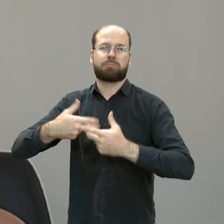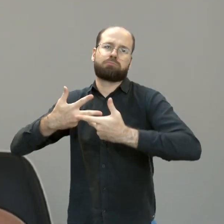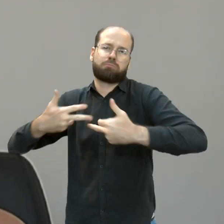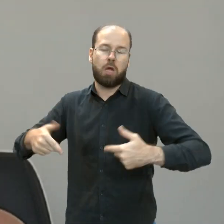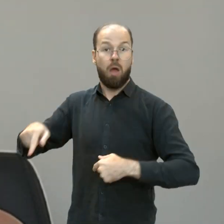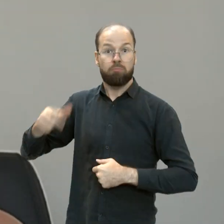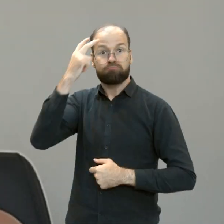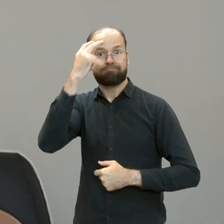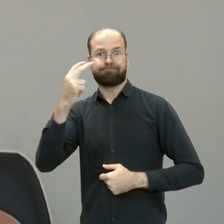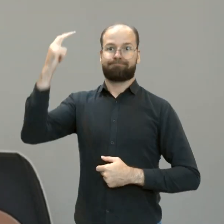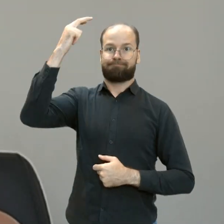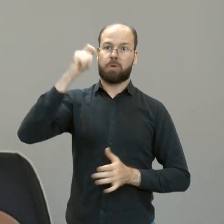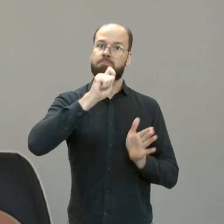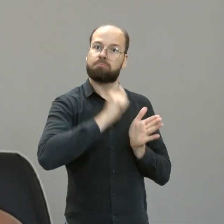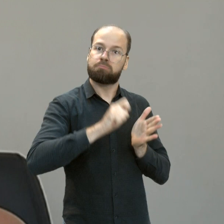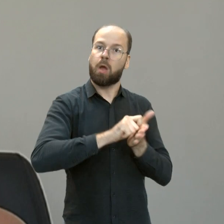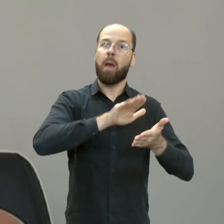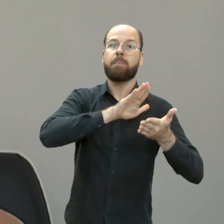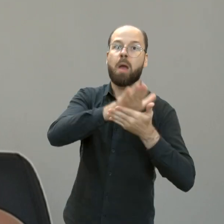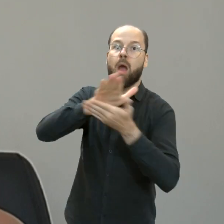para serem, né, mulheres que estariam